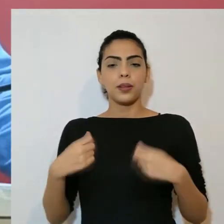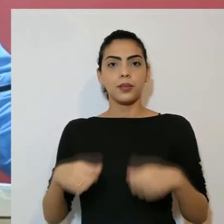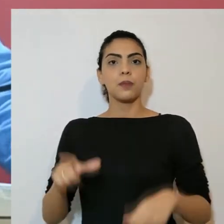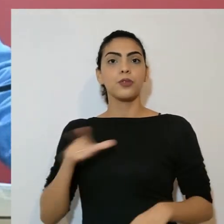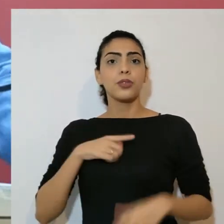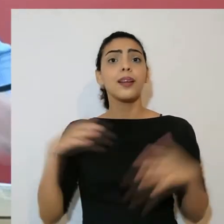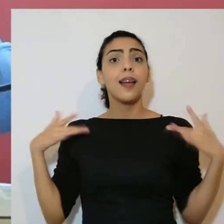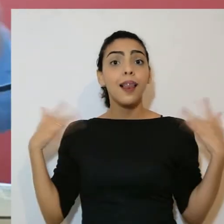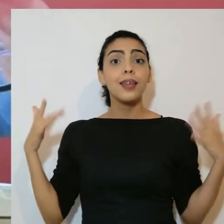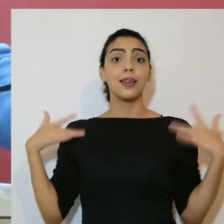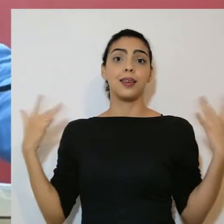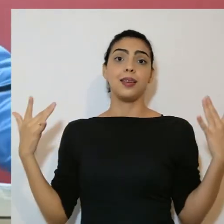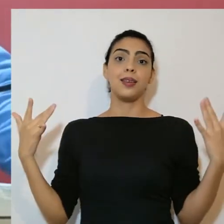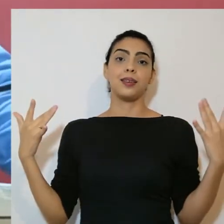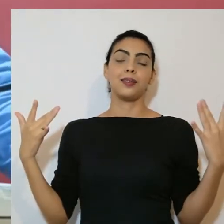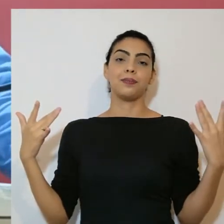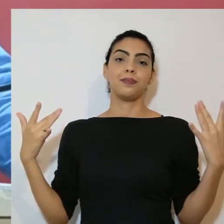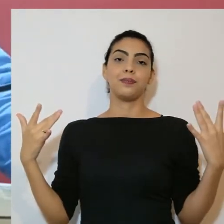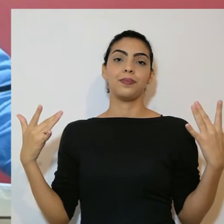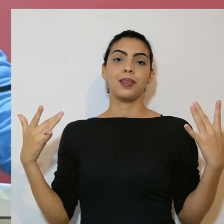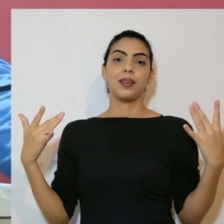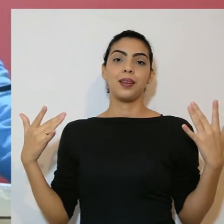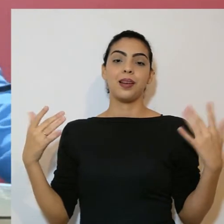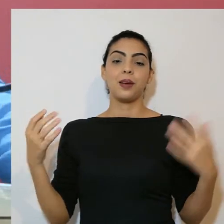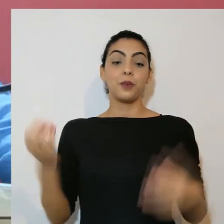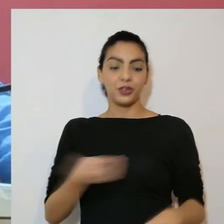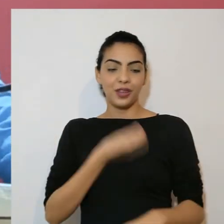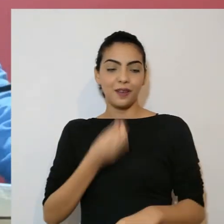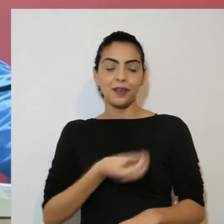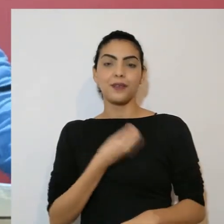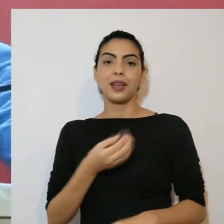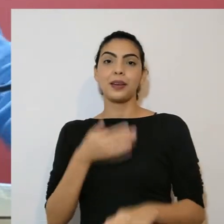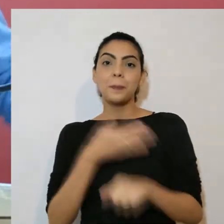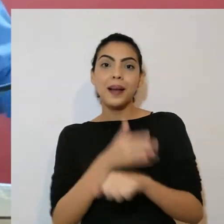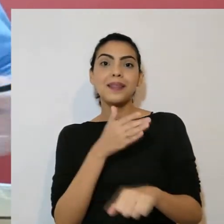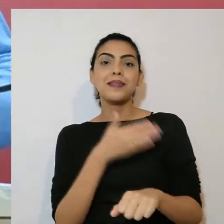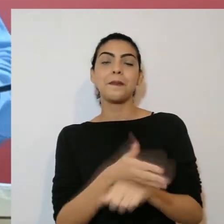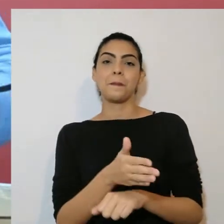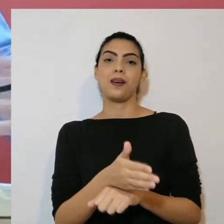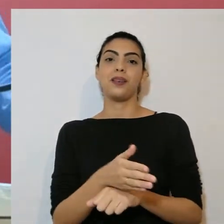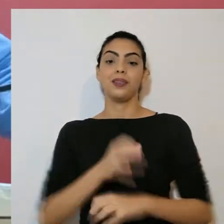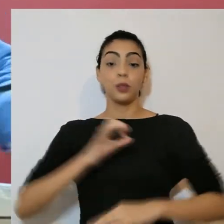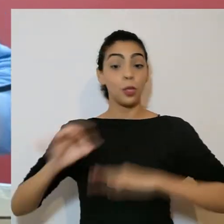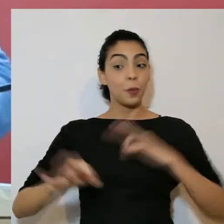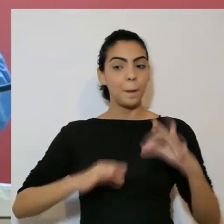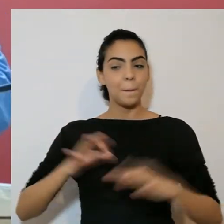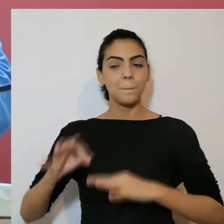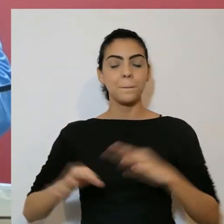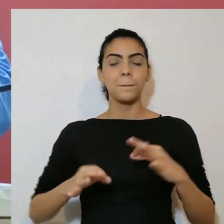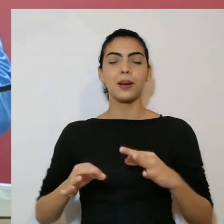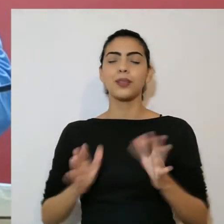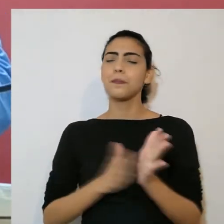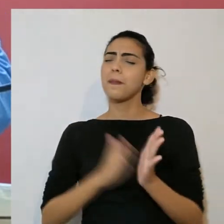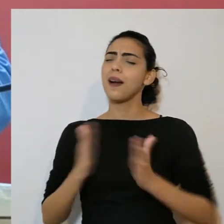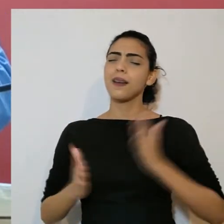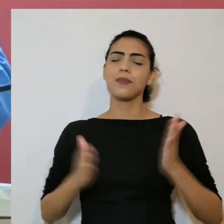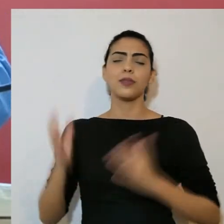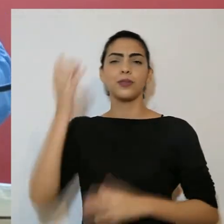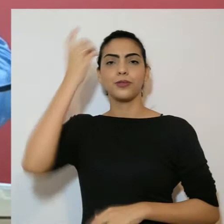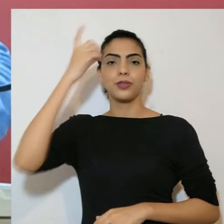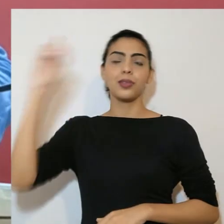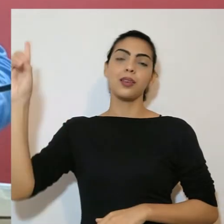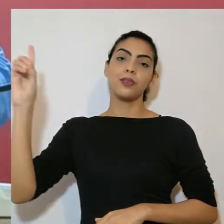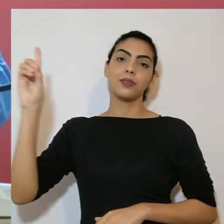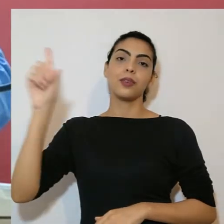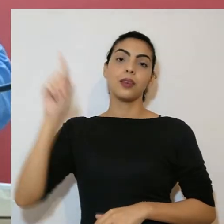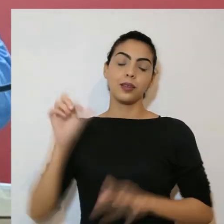casados, nos alegrar por estarmos participando desse maravilhoso projeto de Deus,